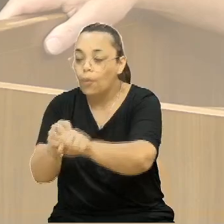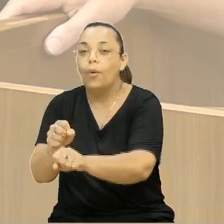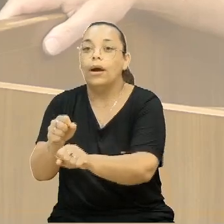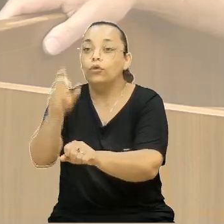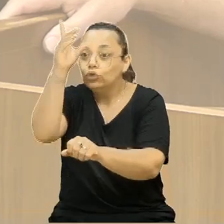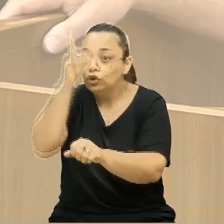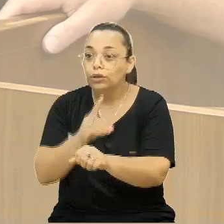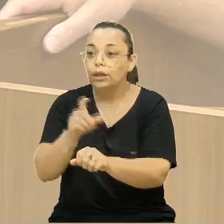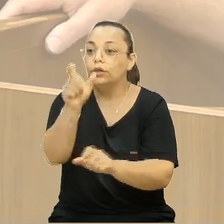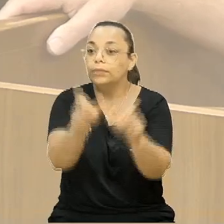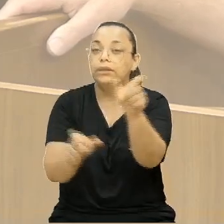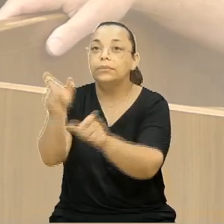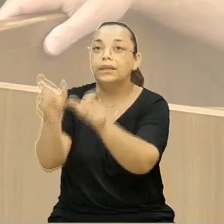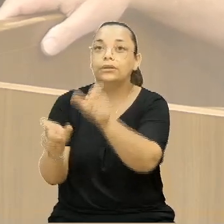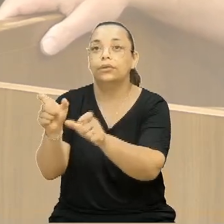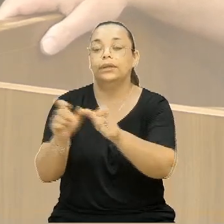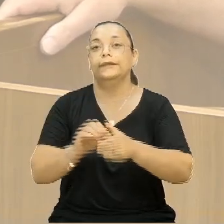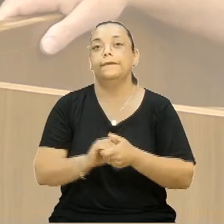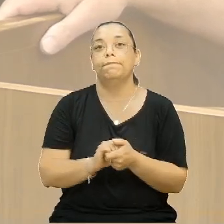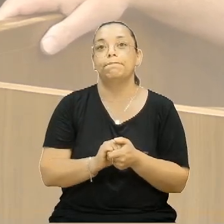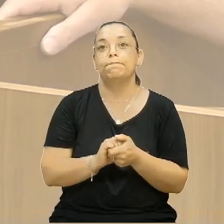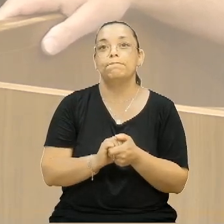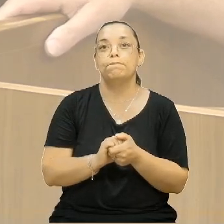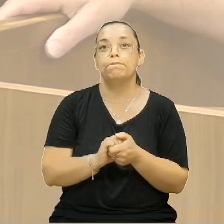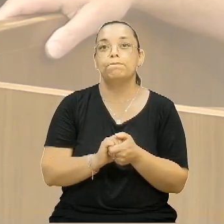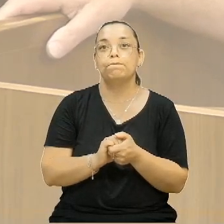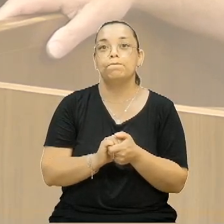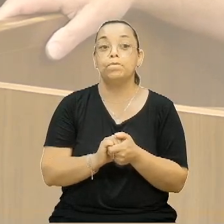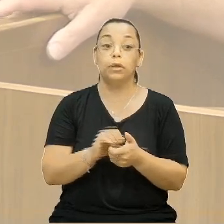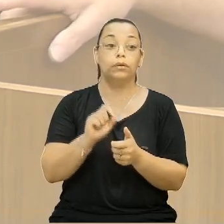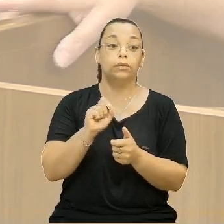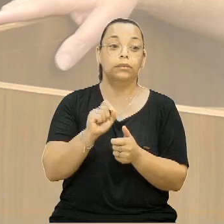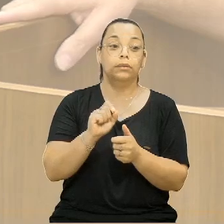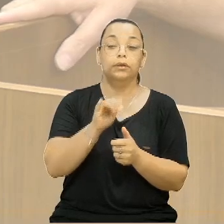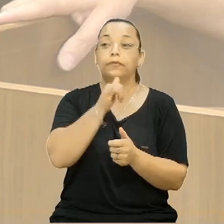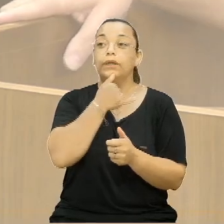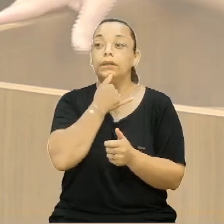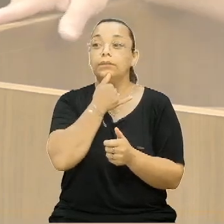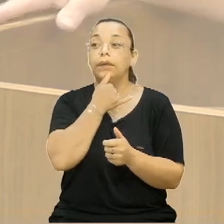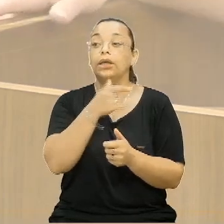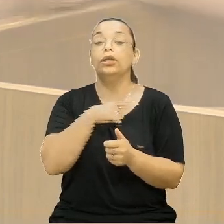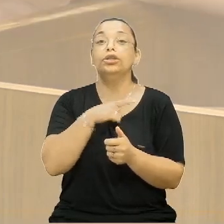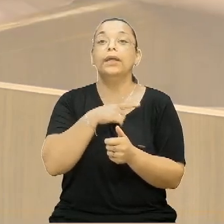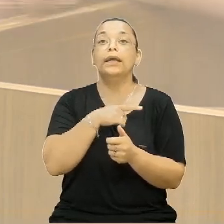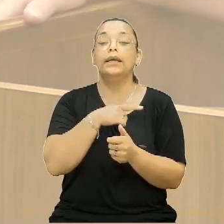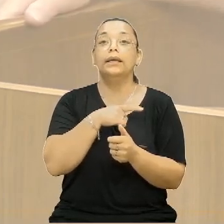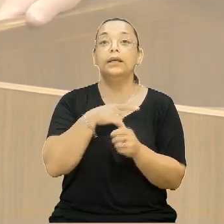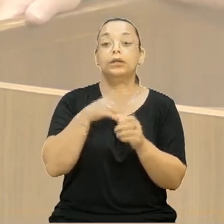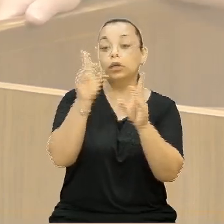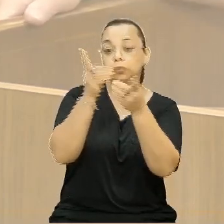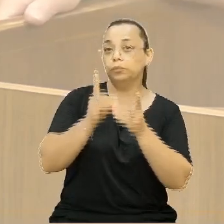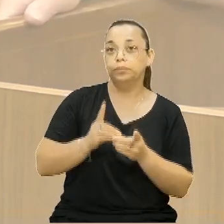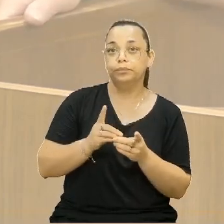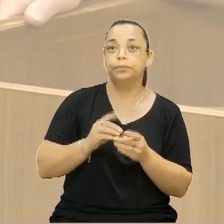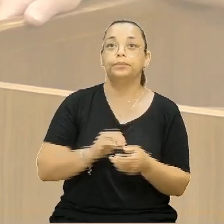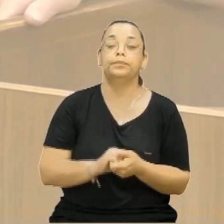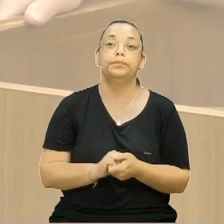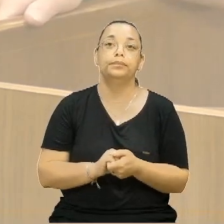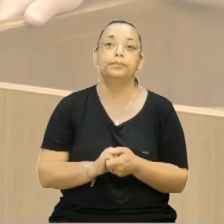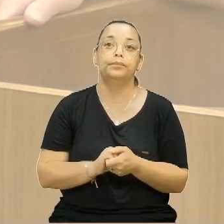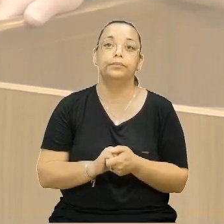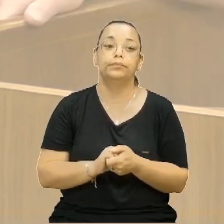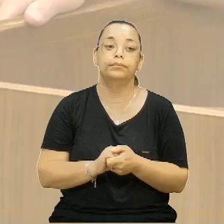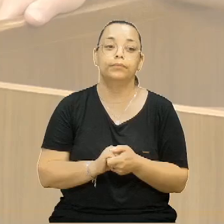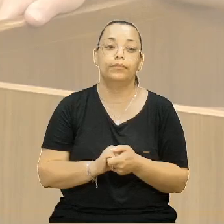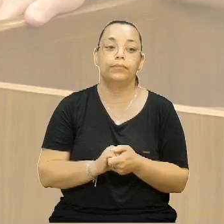o direito, vereador Camilles, àquelas pessoas que, infelizmente, têm necessidades especiais,